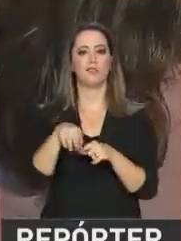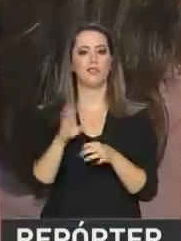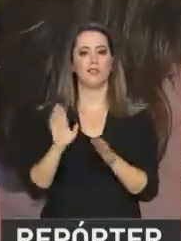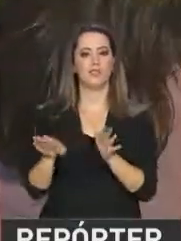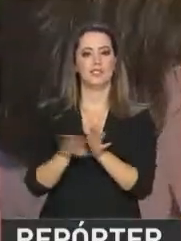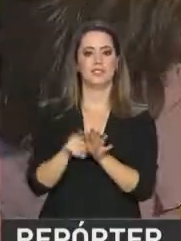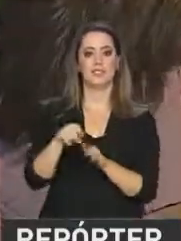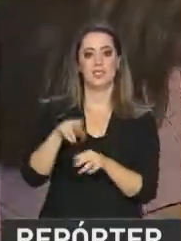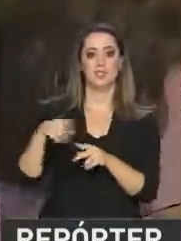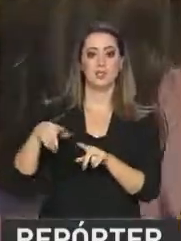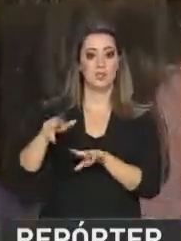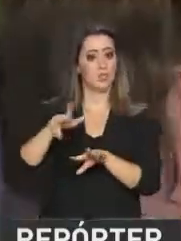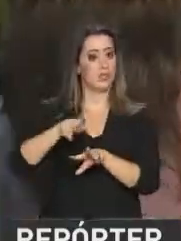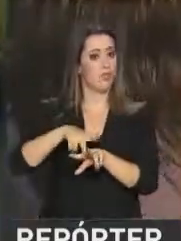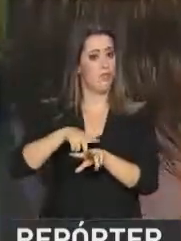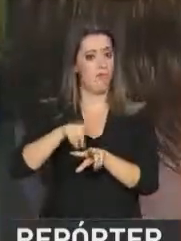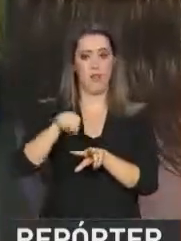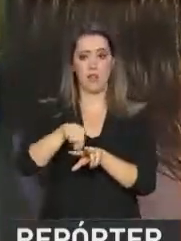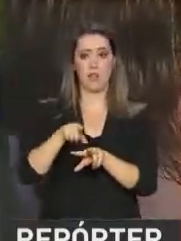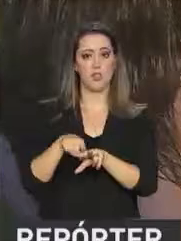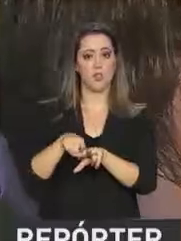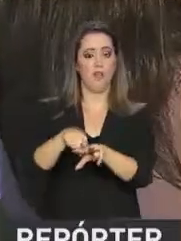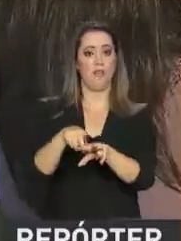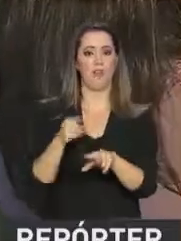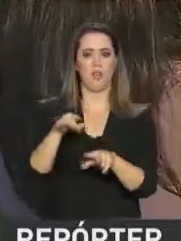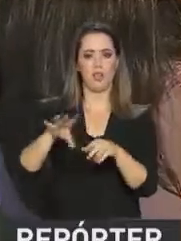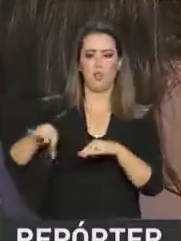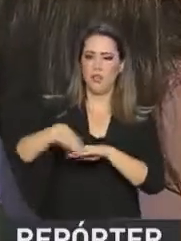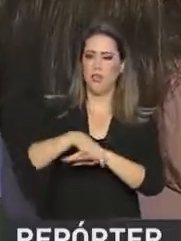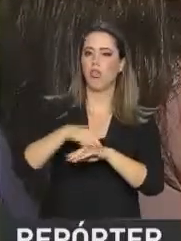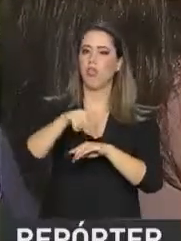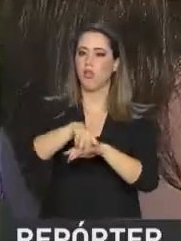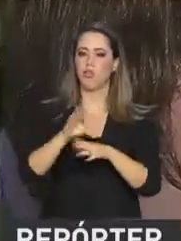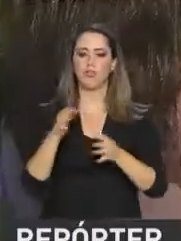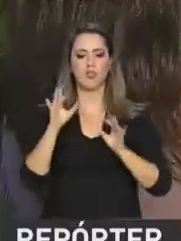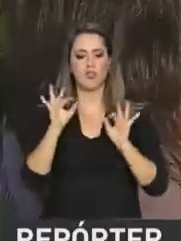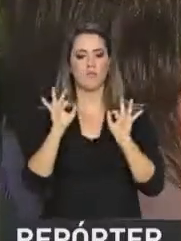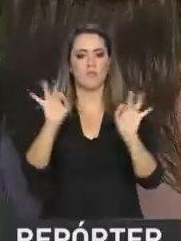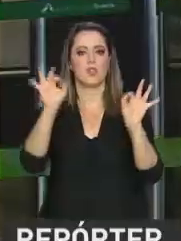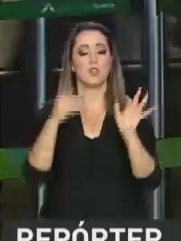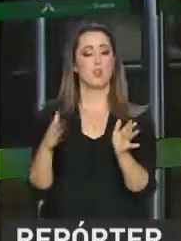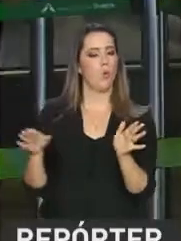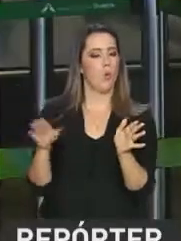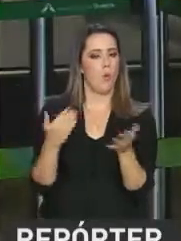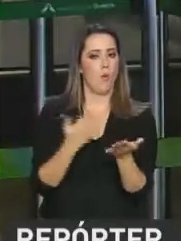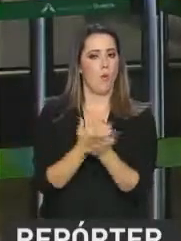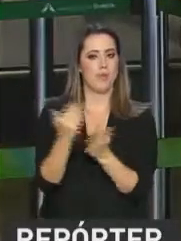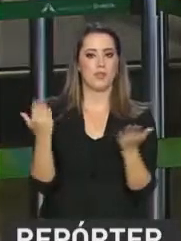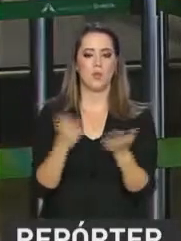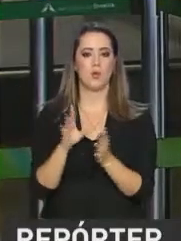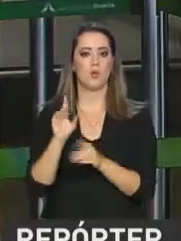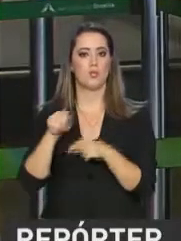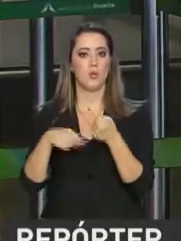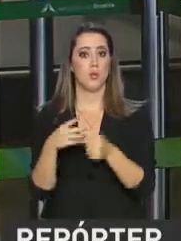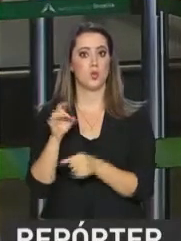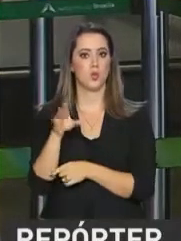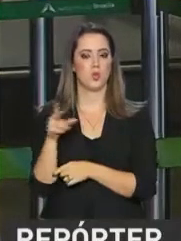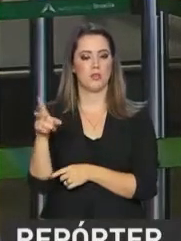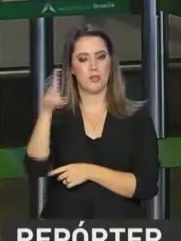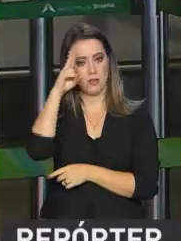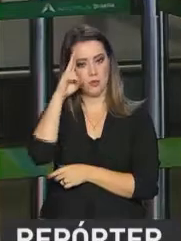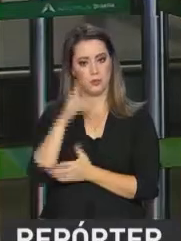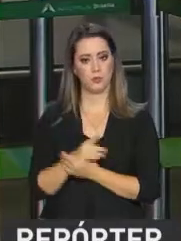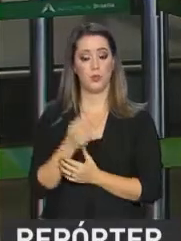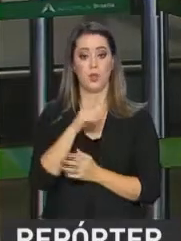com hayward tênis pra de ser direto e começará hoje só para a segunda e essa agitação toda não anima